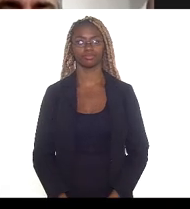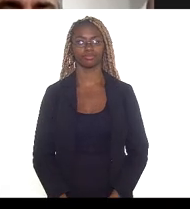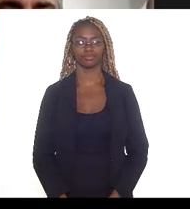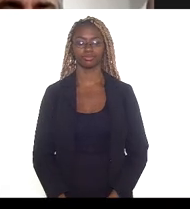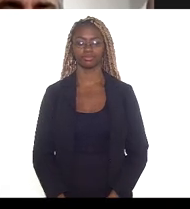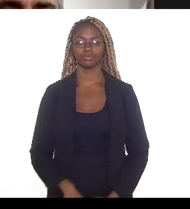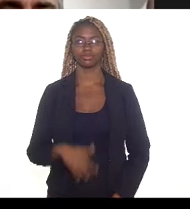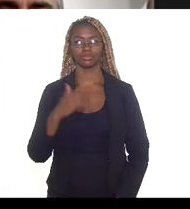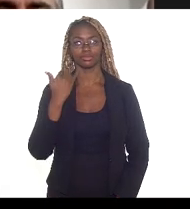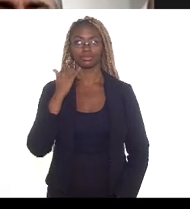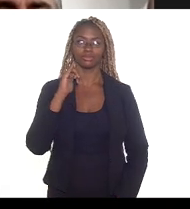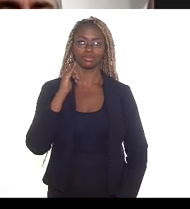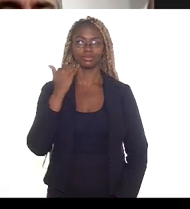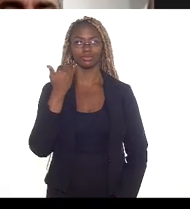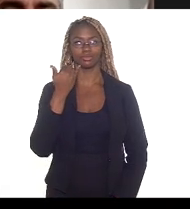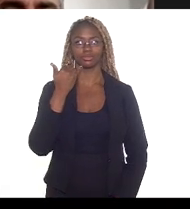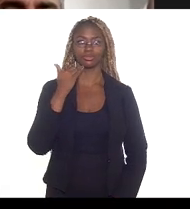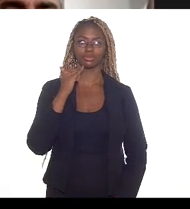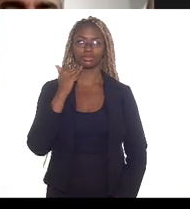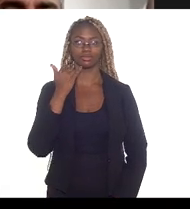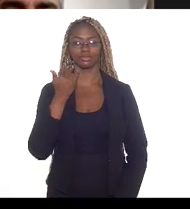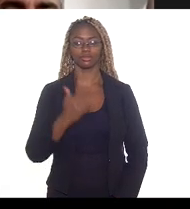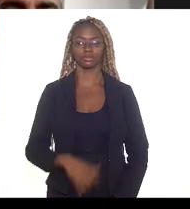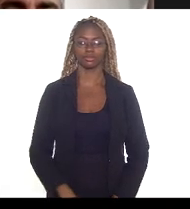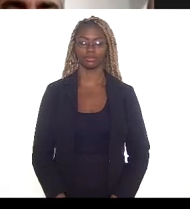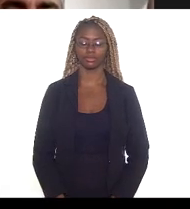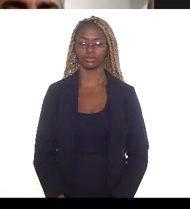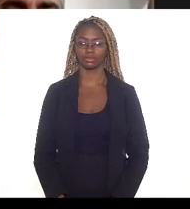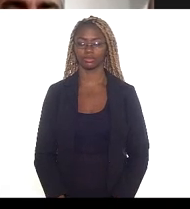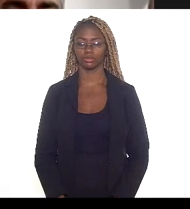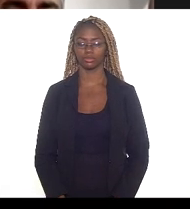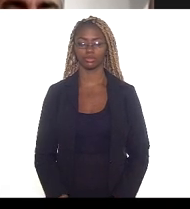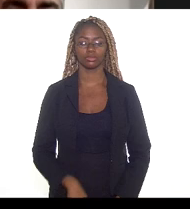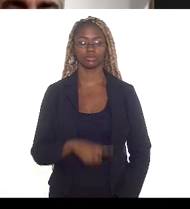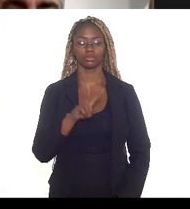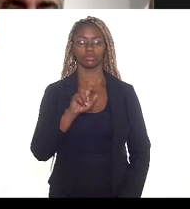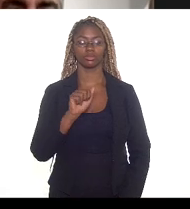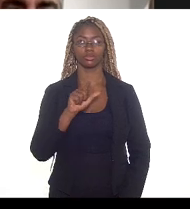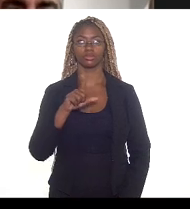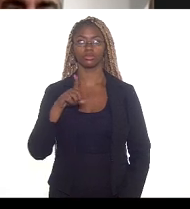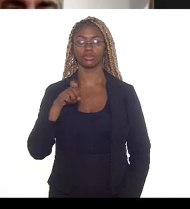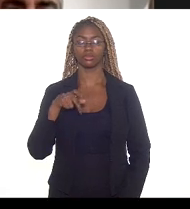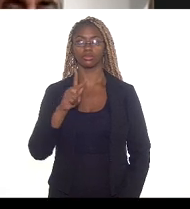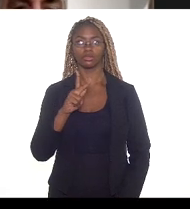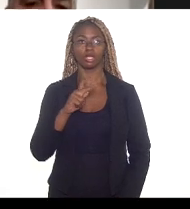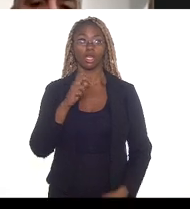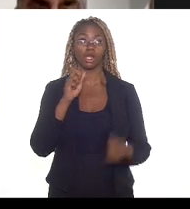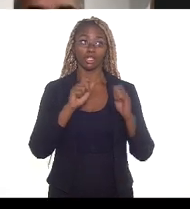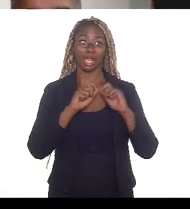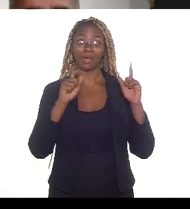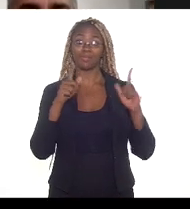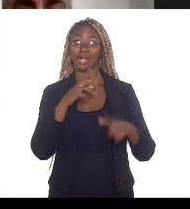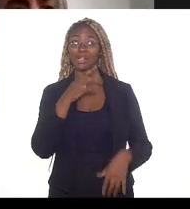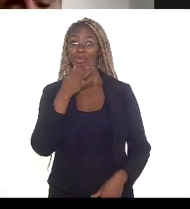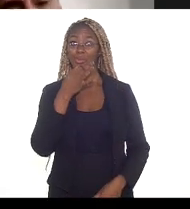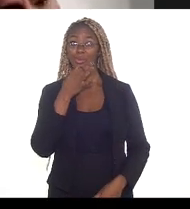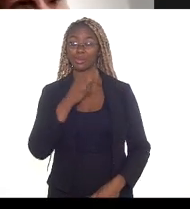conta, assim, contará com a participação, com o protagonismo dos movimentos. Valdec, está aberto o seu microfone.